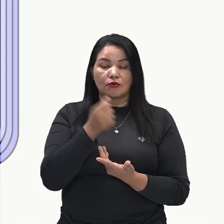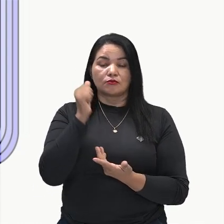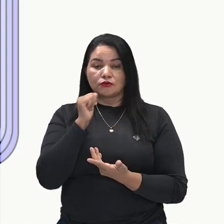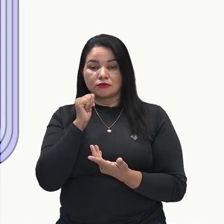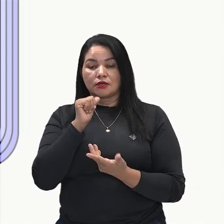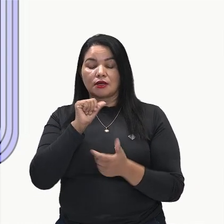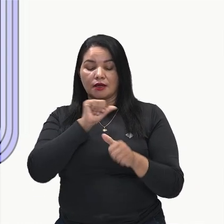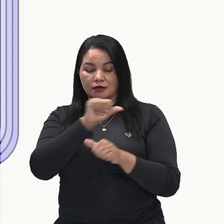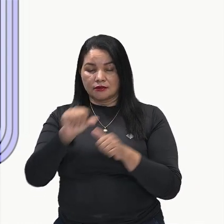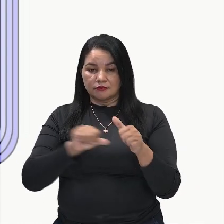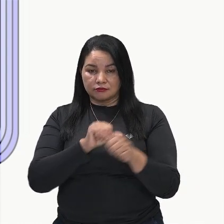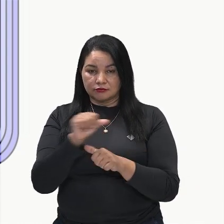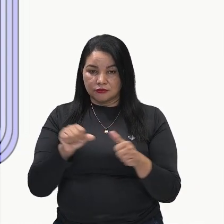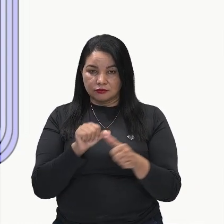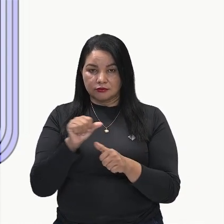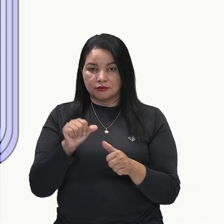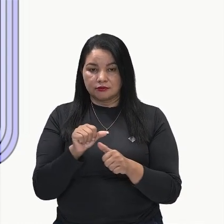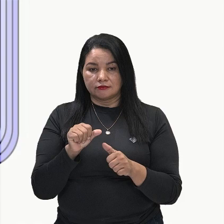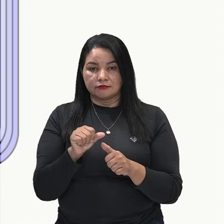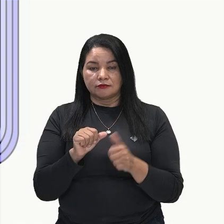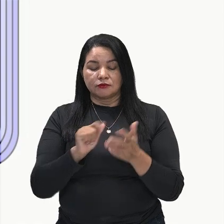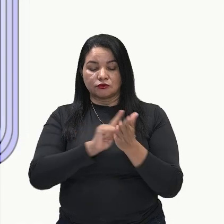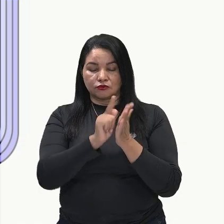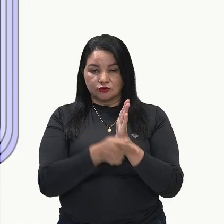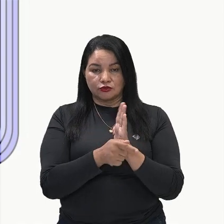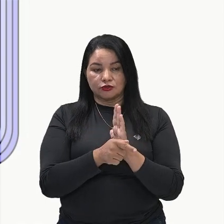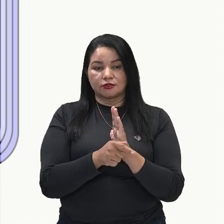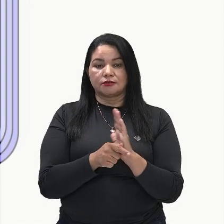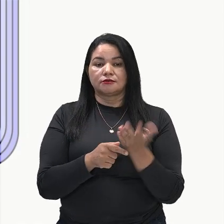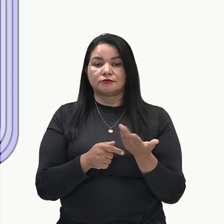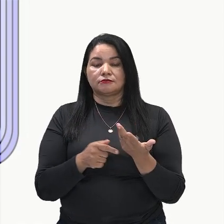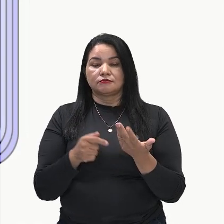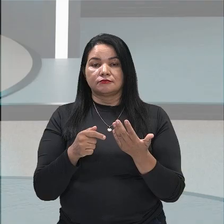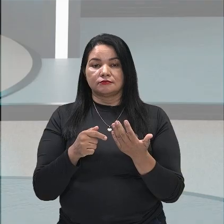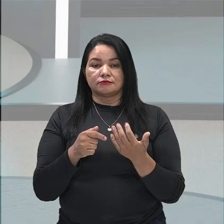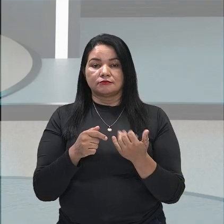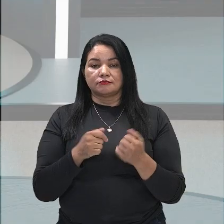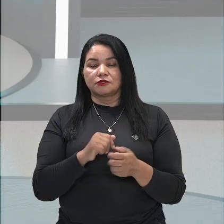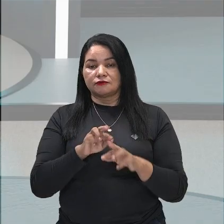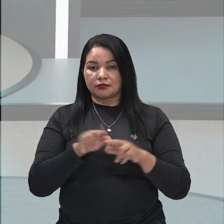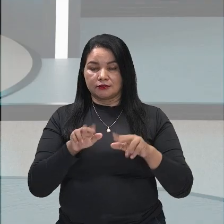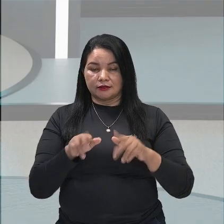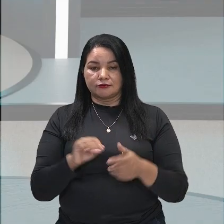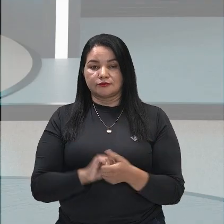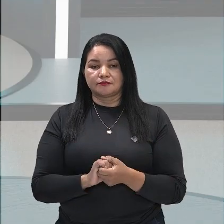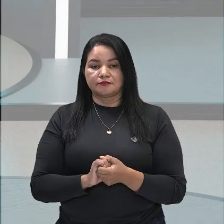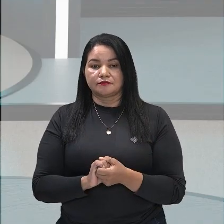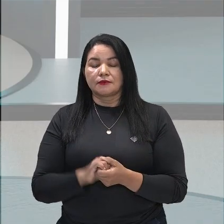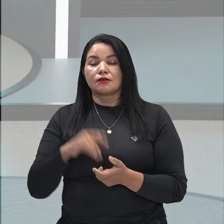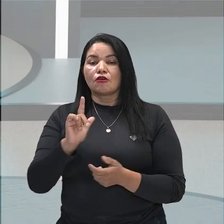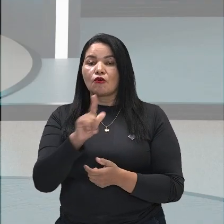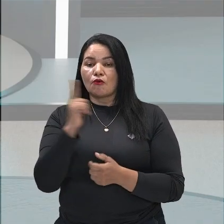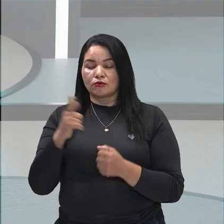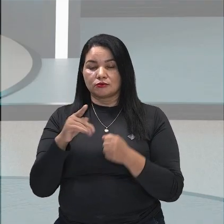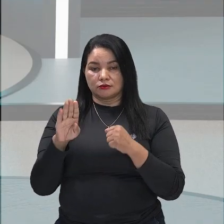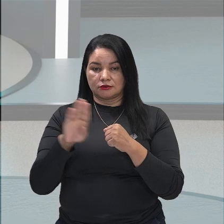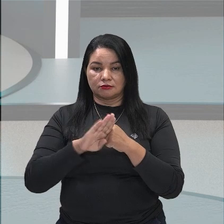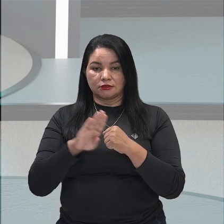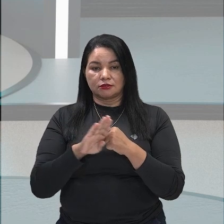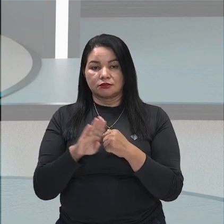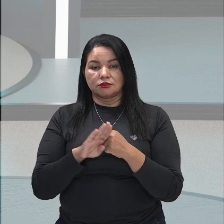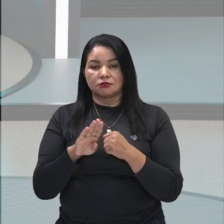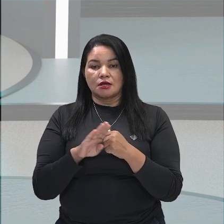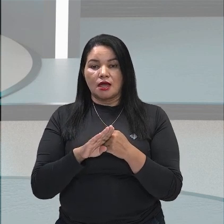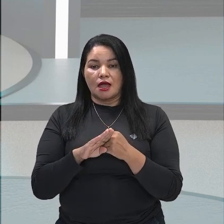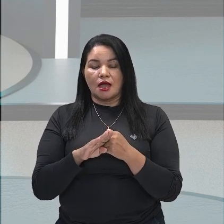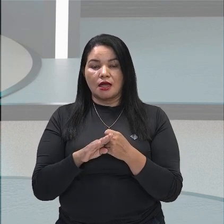sentido nos gêneros ambíguos diferenciados. Há outros substantivos que não necessitam de um